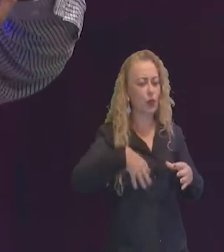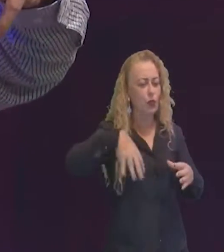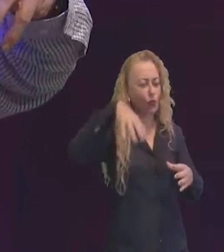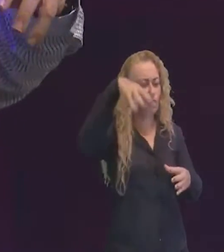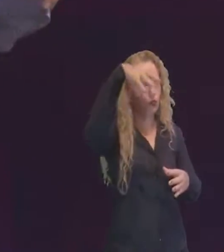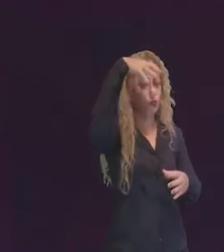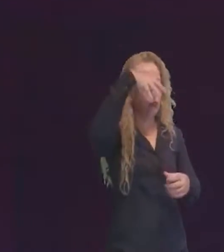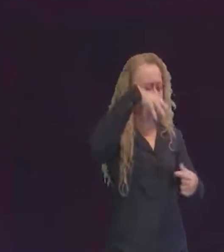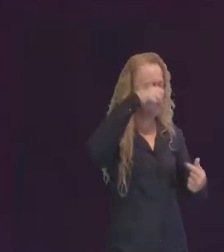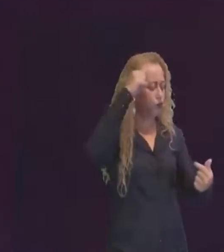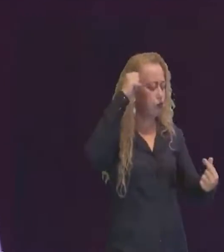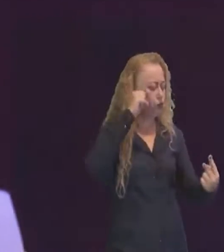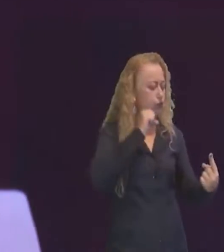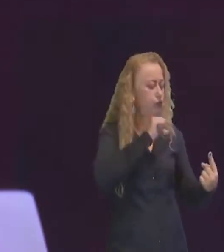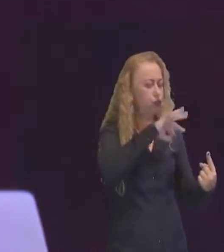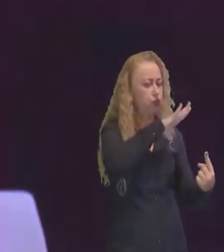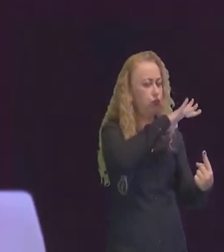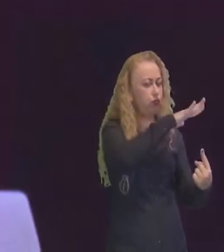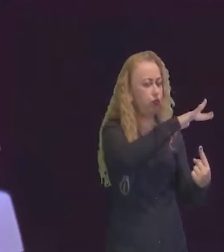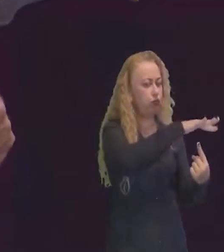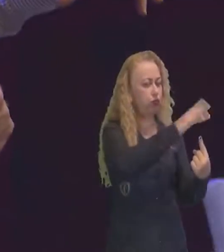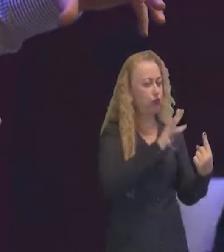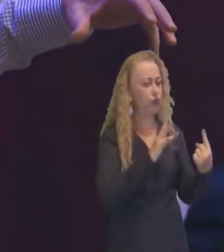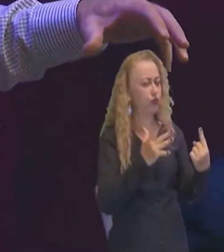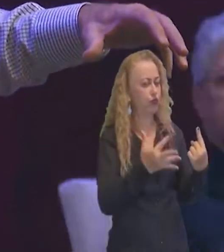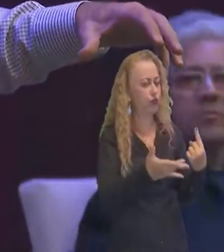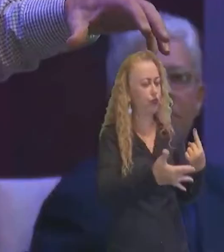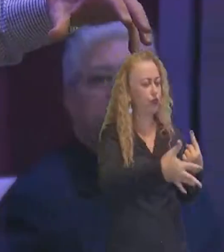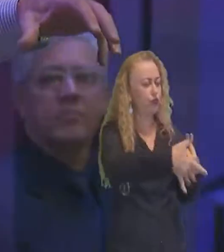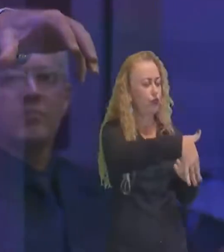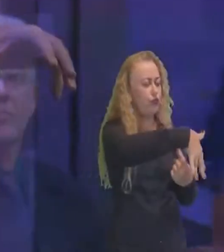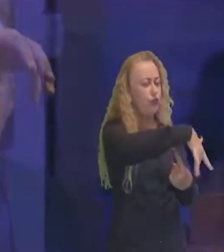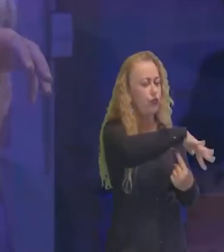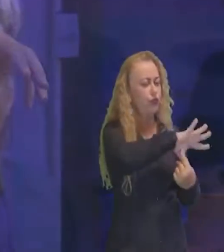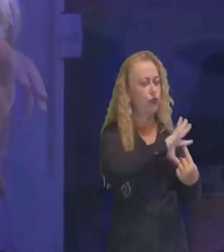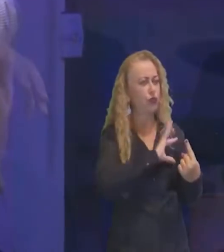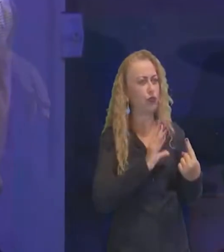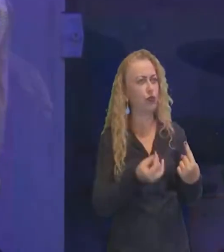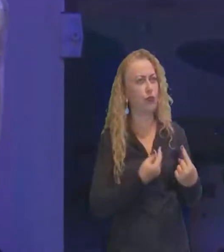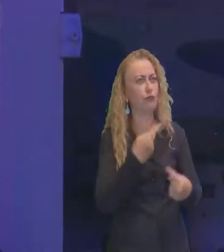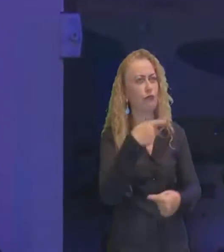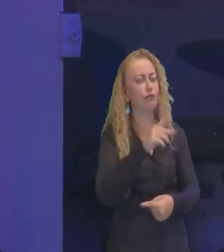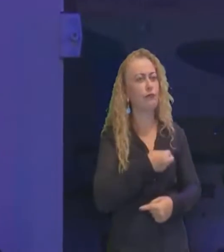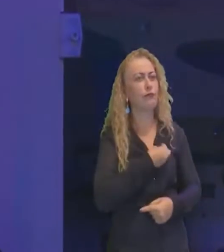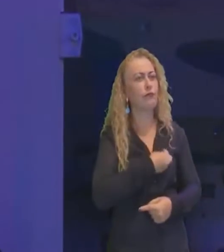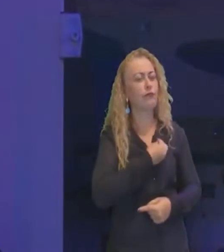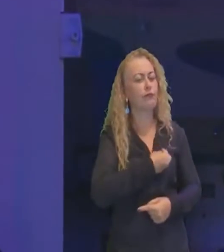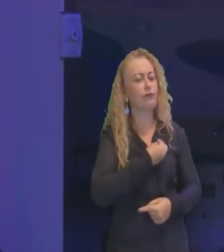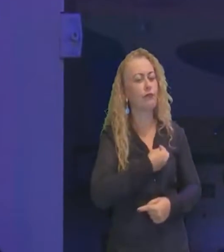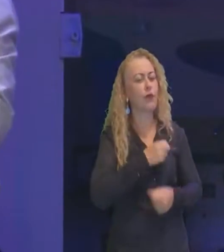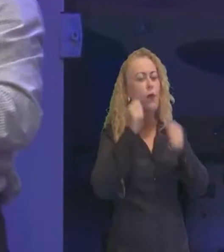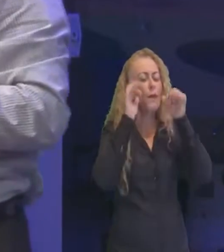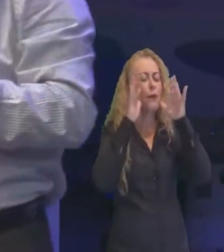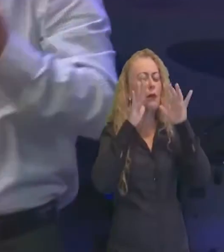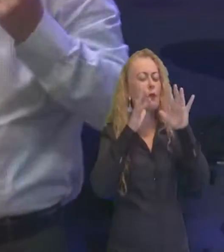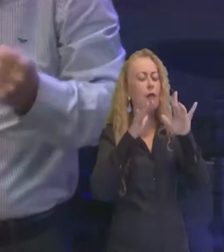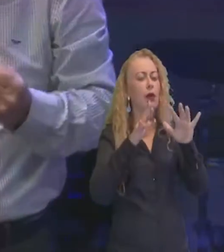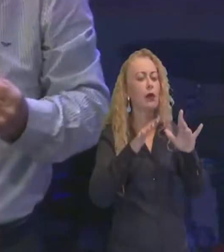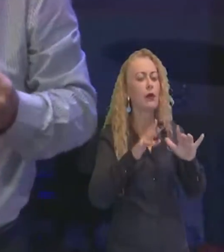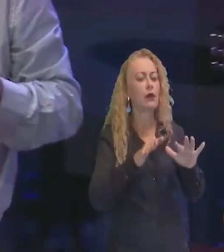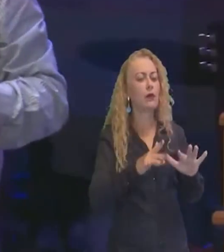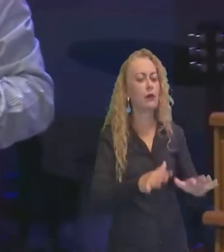do Senhor, a bênção de Deus está sobre a sua vida. A bênção do Senhor está,